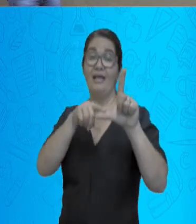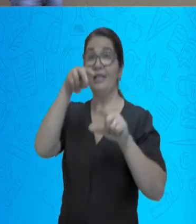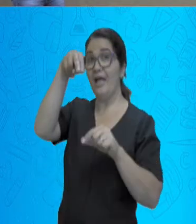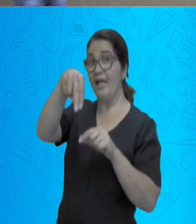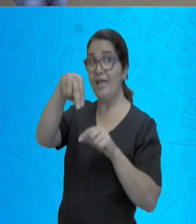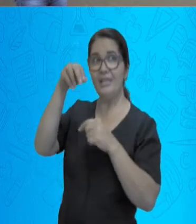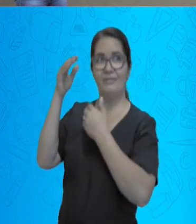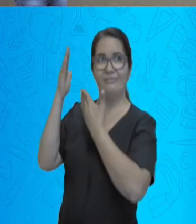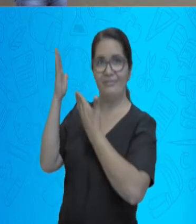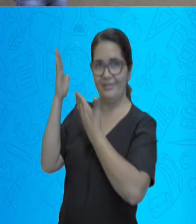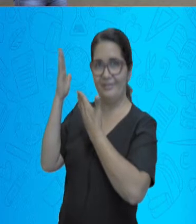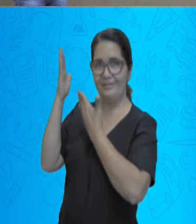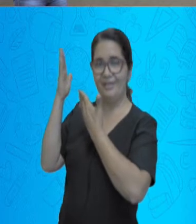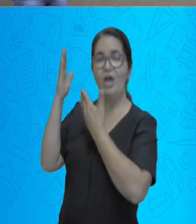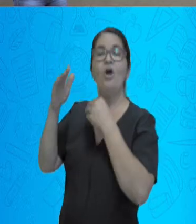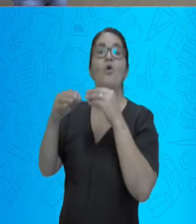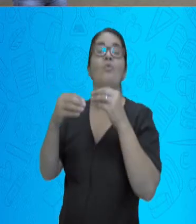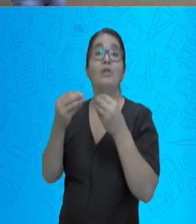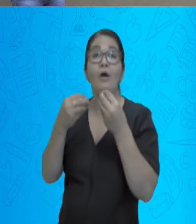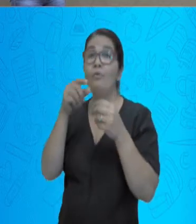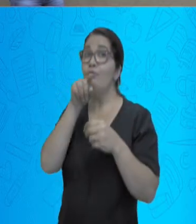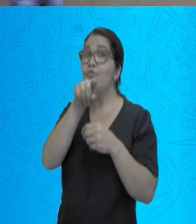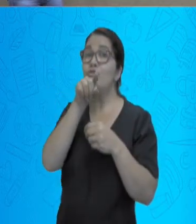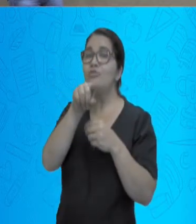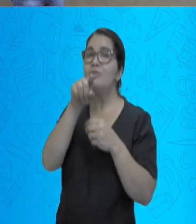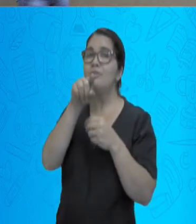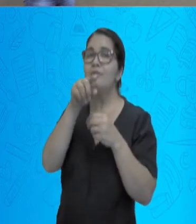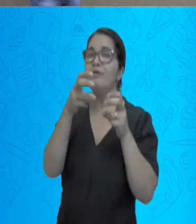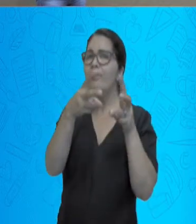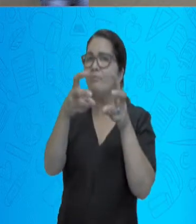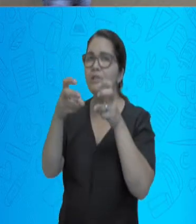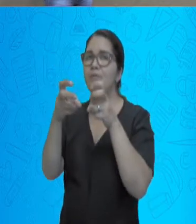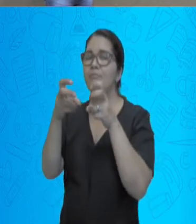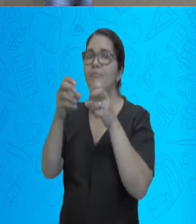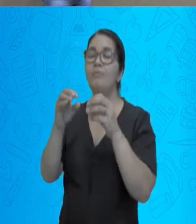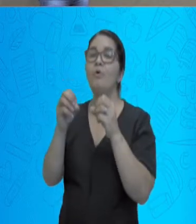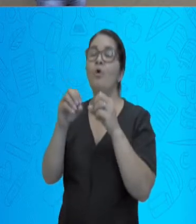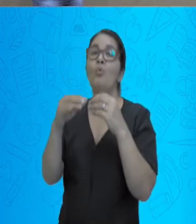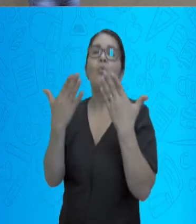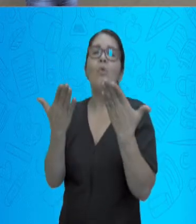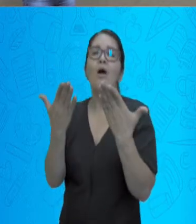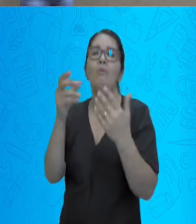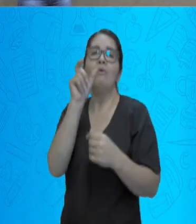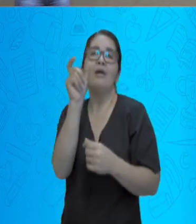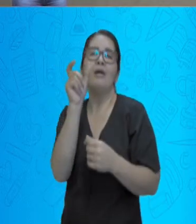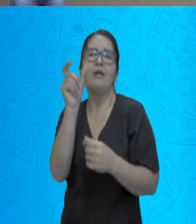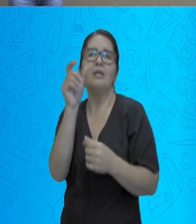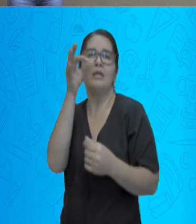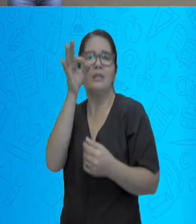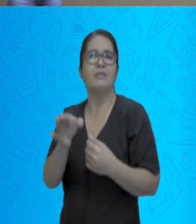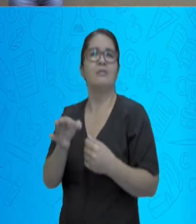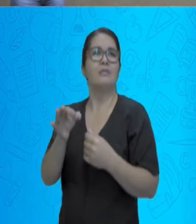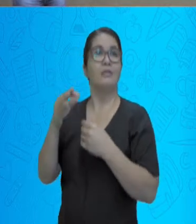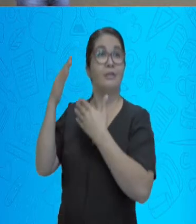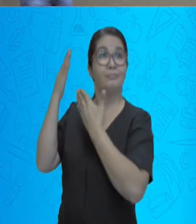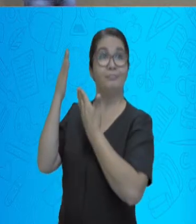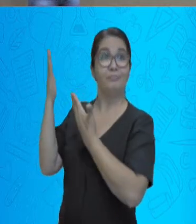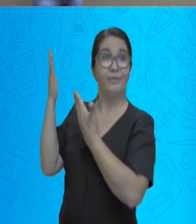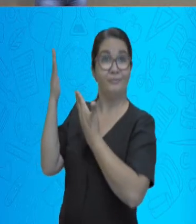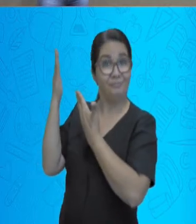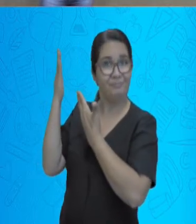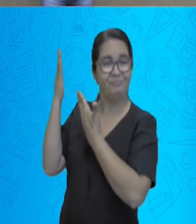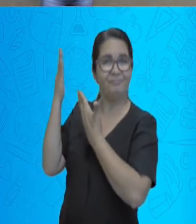correta. Olha só, o B, antes dele o M. Bombom. Deem uma olhada nessa palavra. Vamos ver